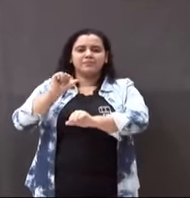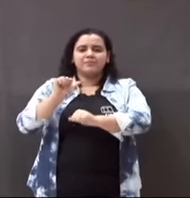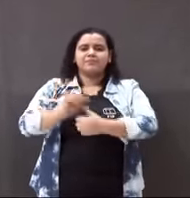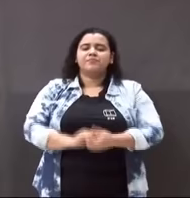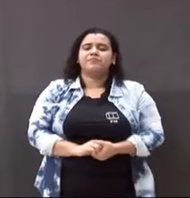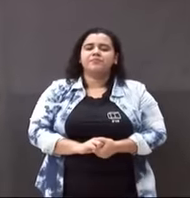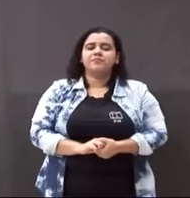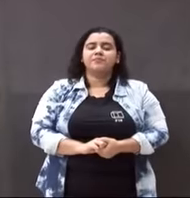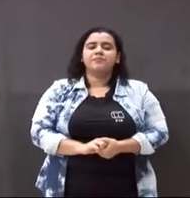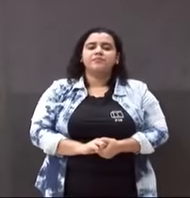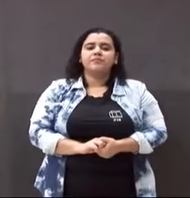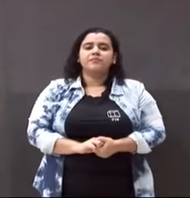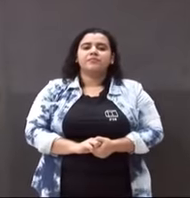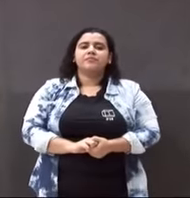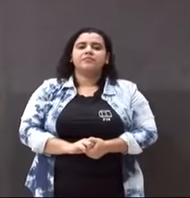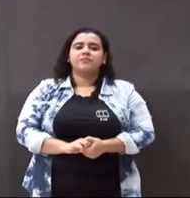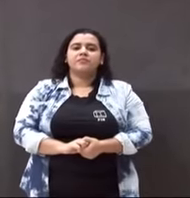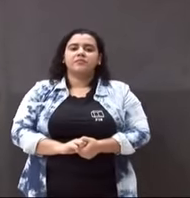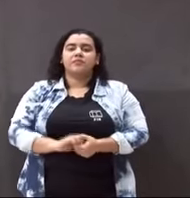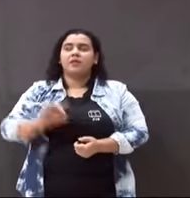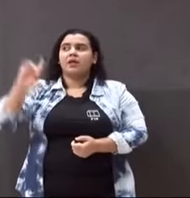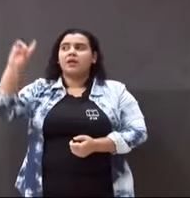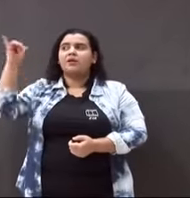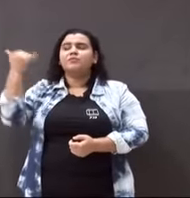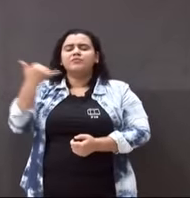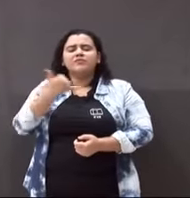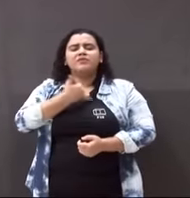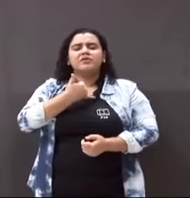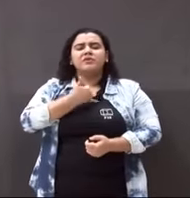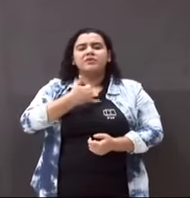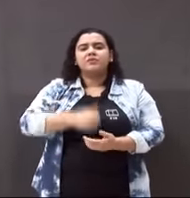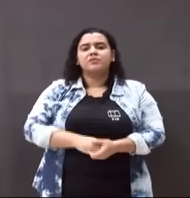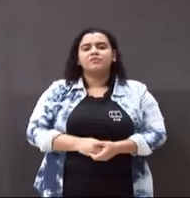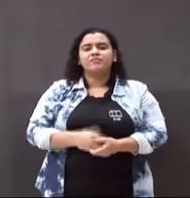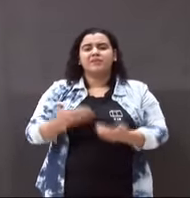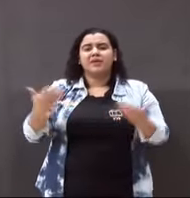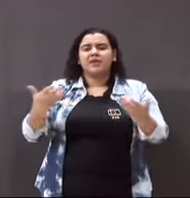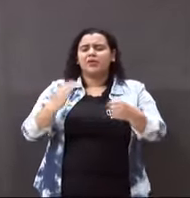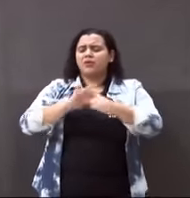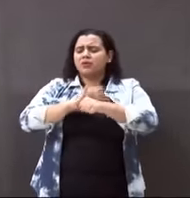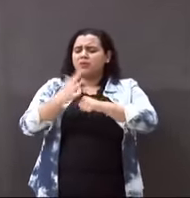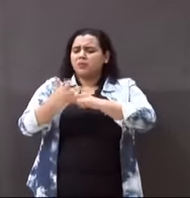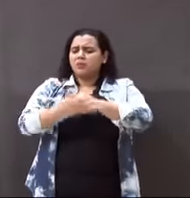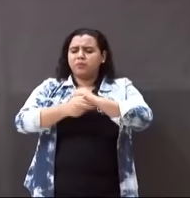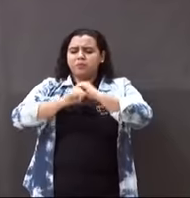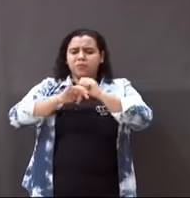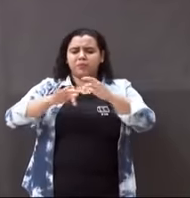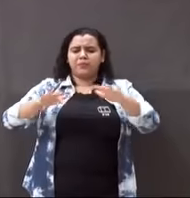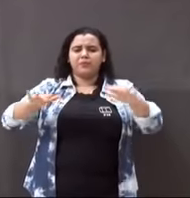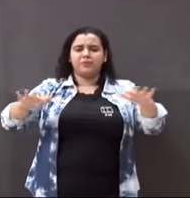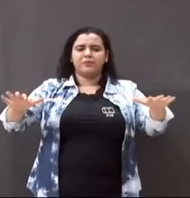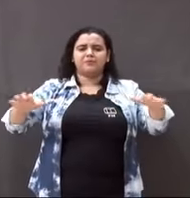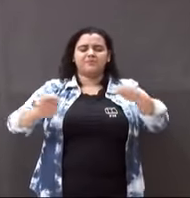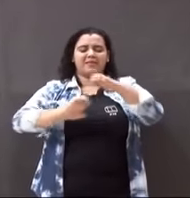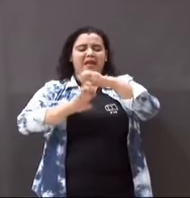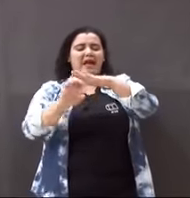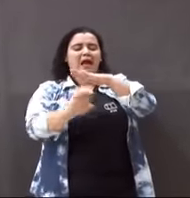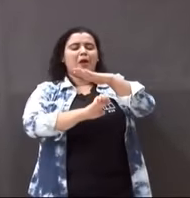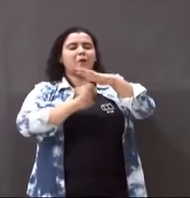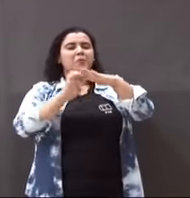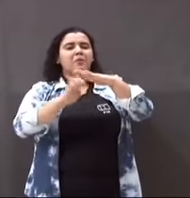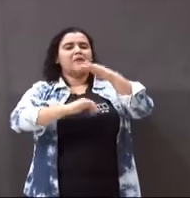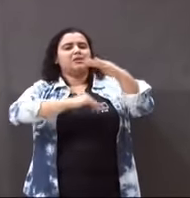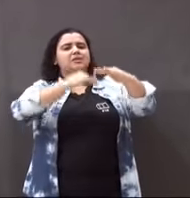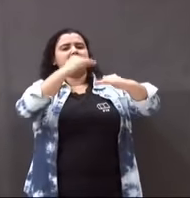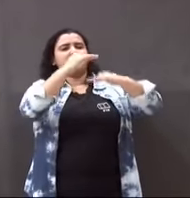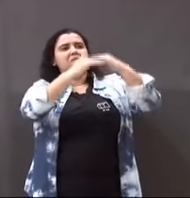Sabe o que, que Deus me falou? Nesse tempo pandêmico vai nascer a empresa dos teus sonhos.